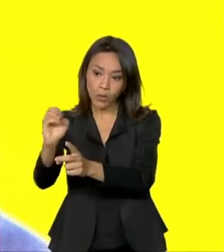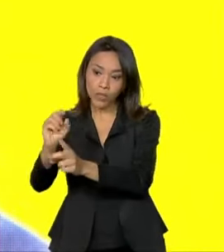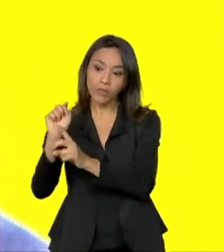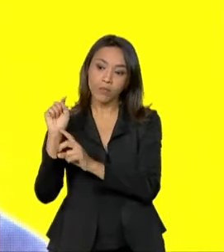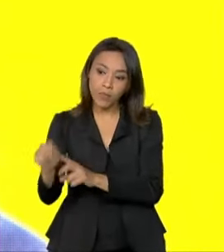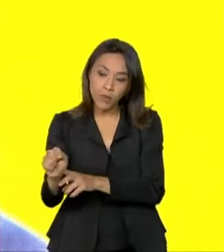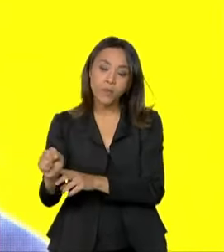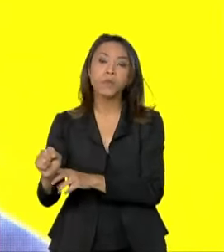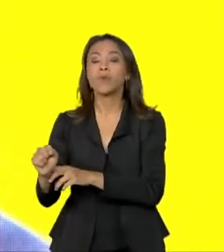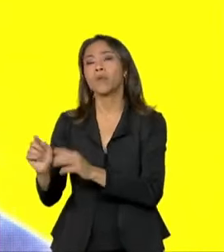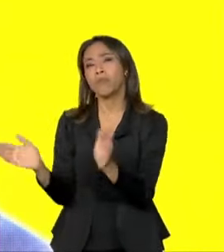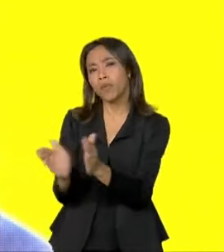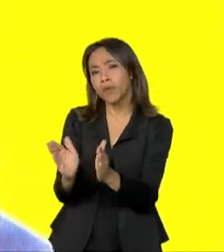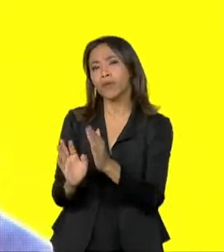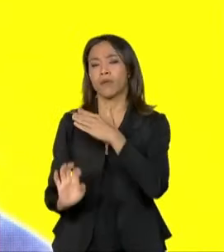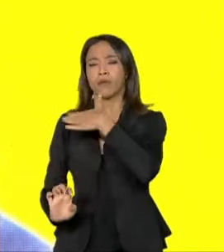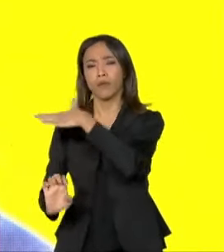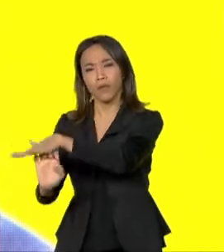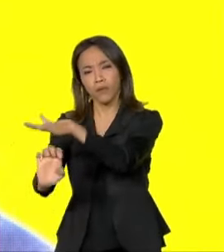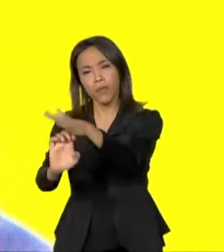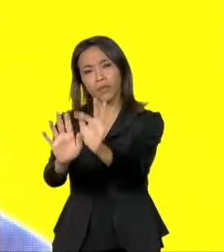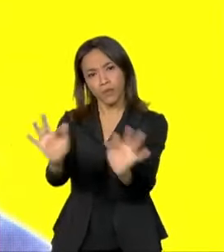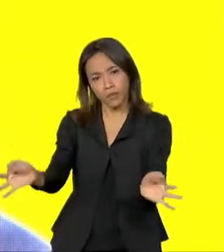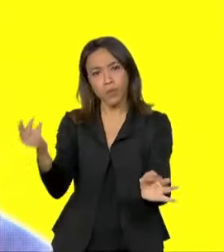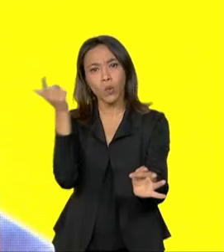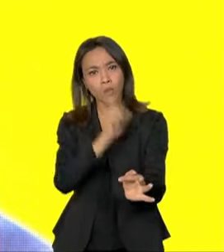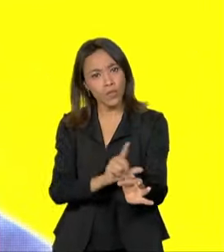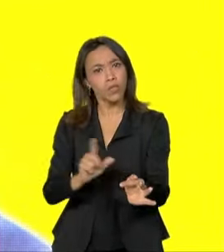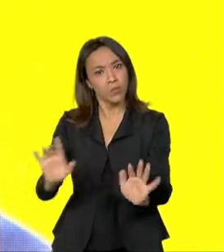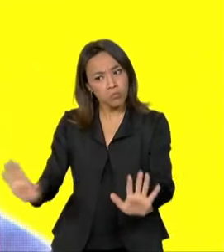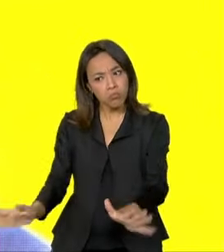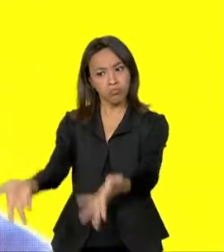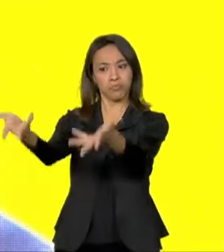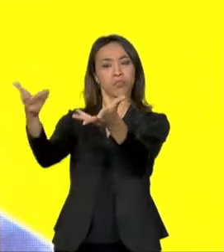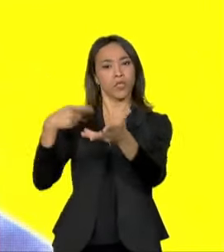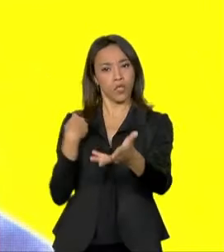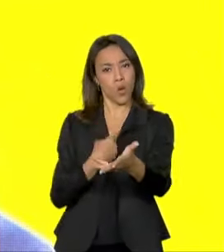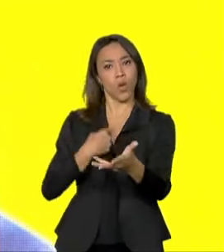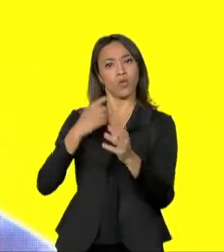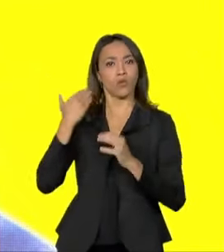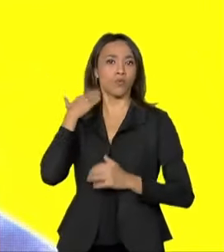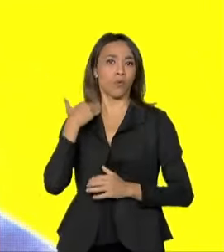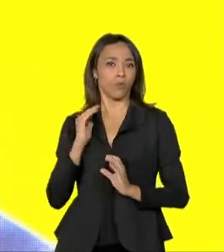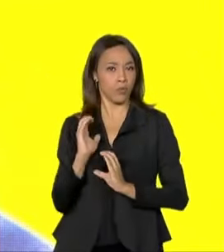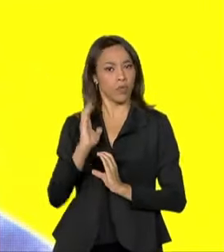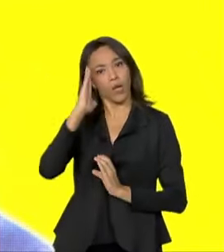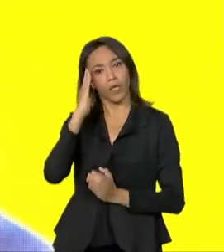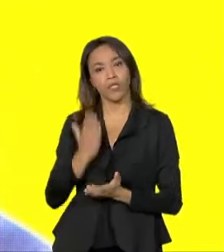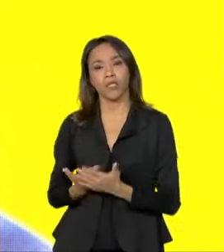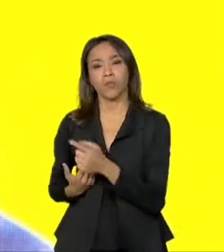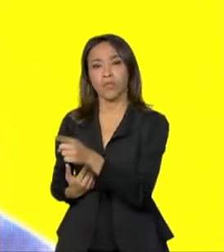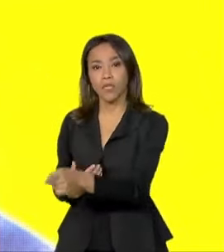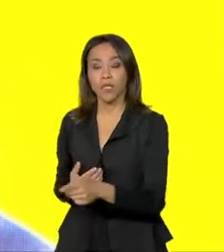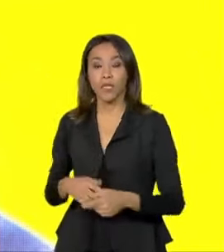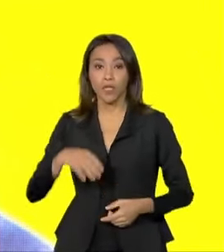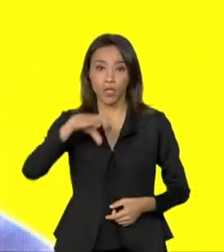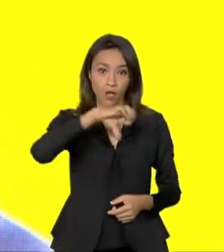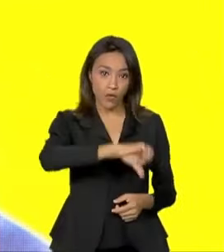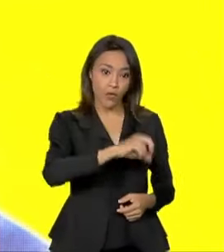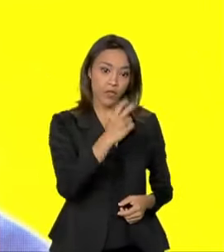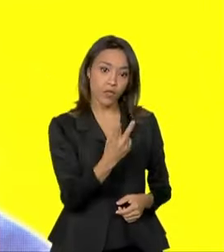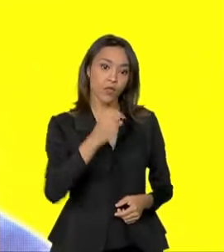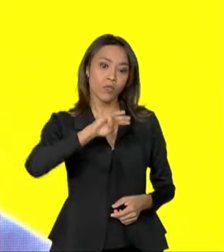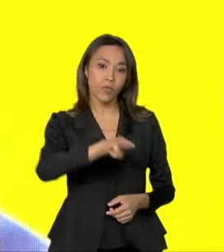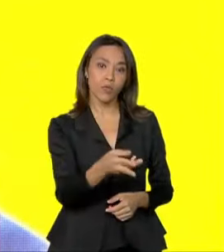médias empresas que nós acreditamos no banco. 97 bilhões de reais liberados para